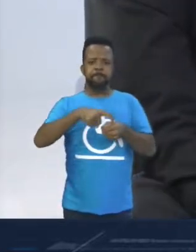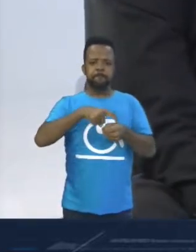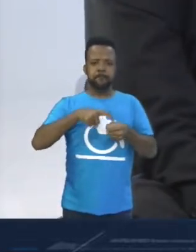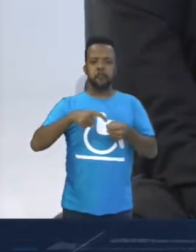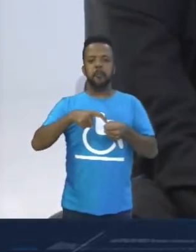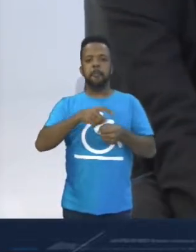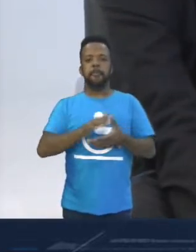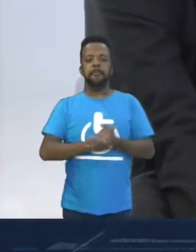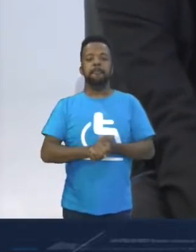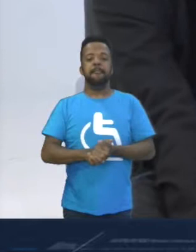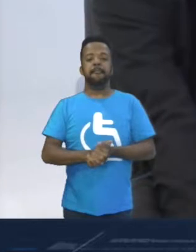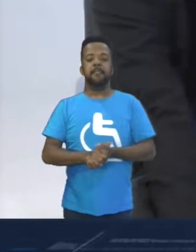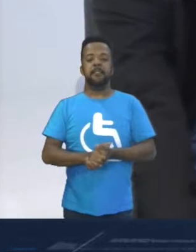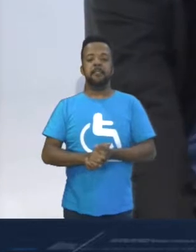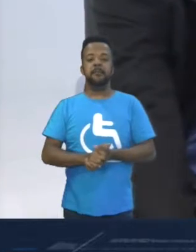os exames de próstata